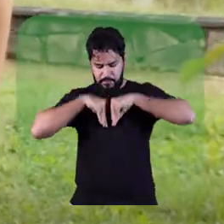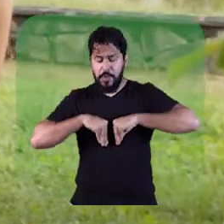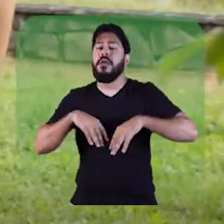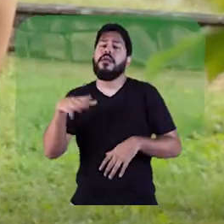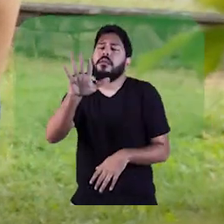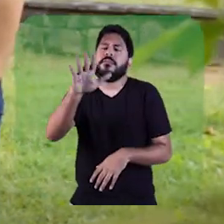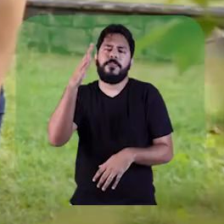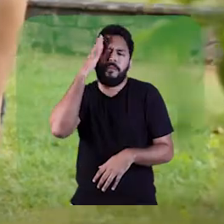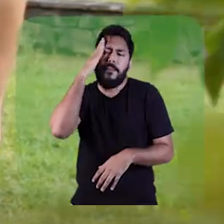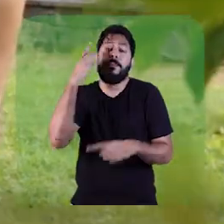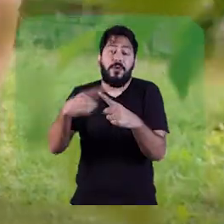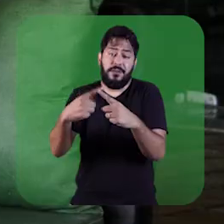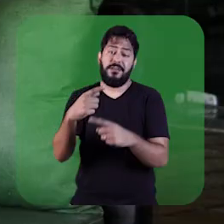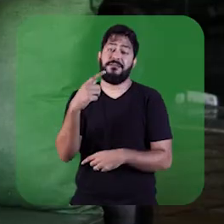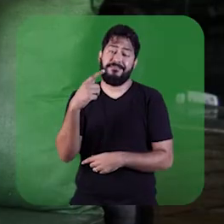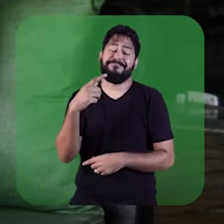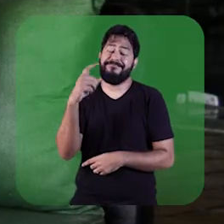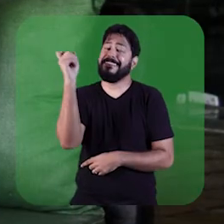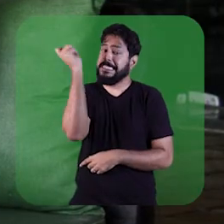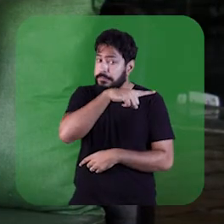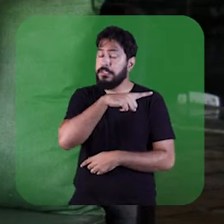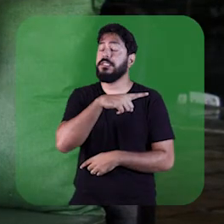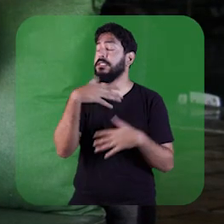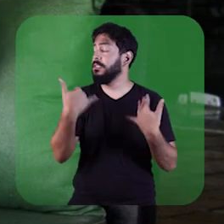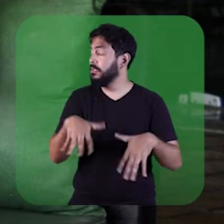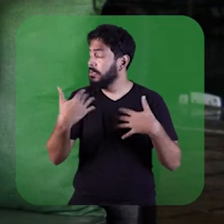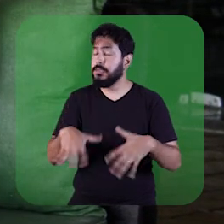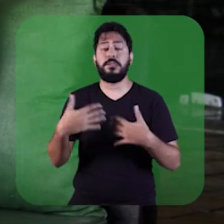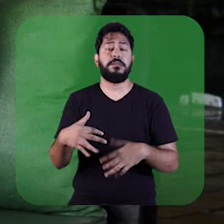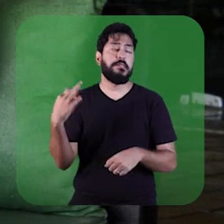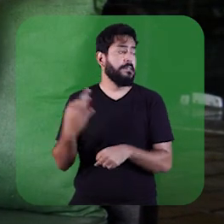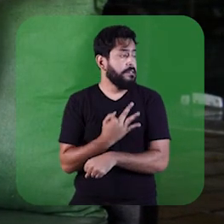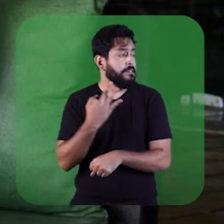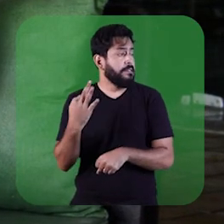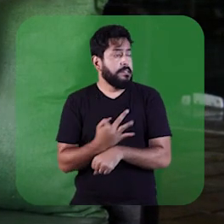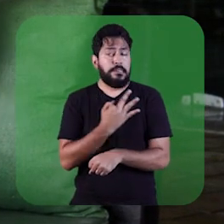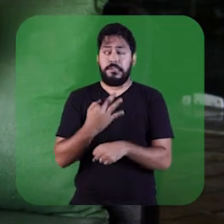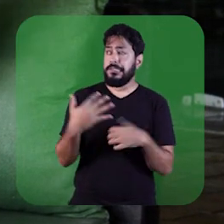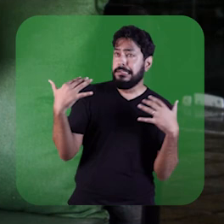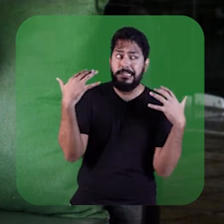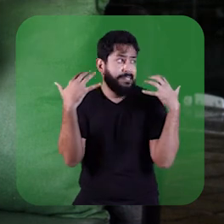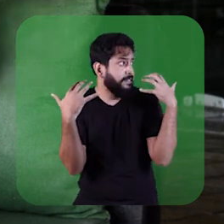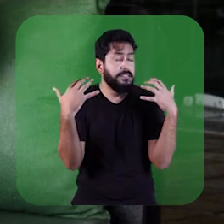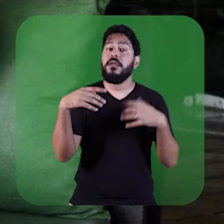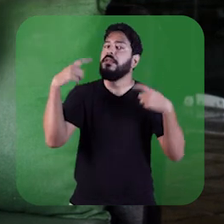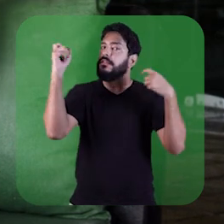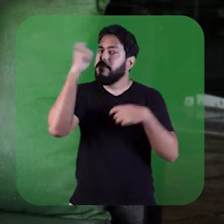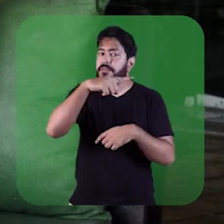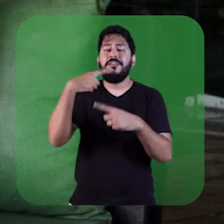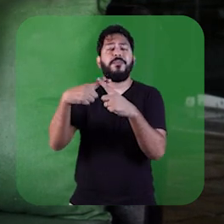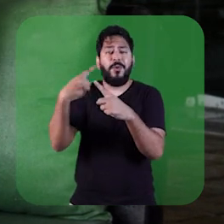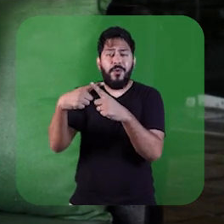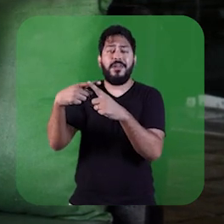amigas, porque a gente sabe que é muito difícil, né, resistir a todo esse sistema